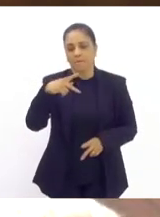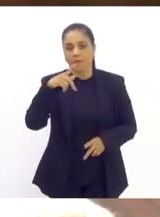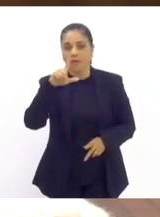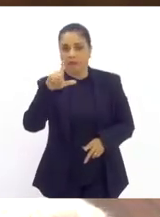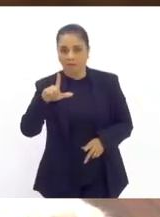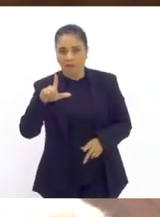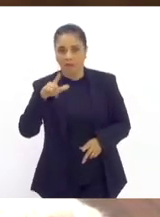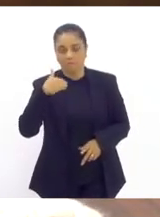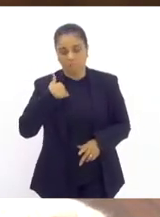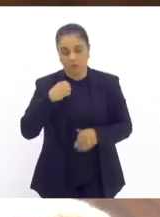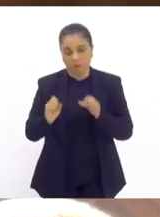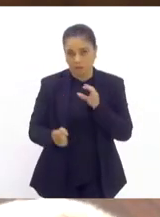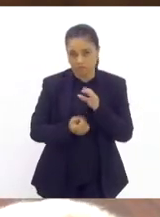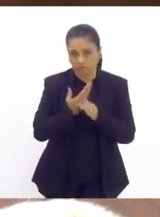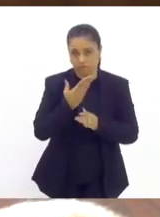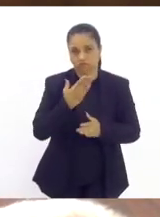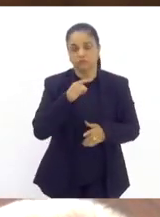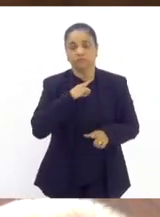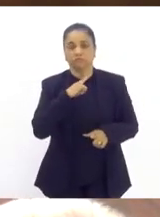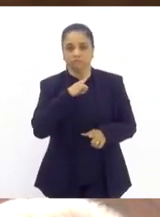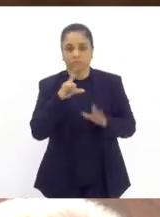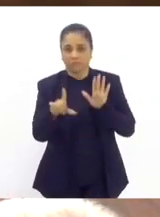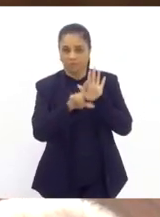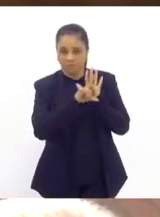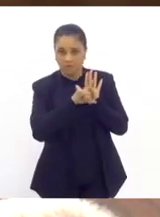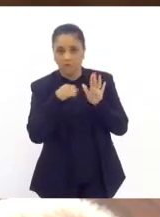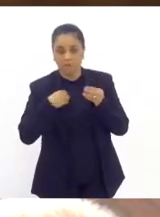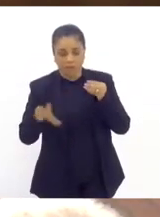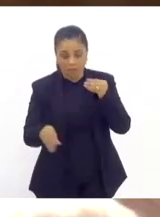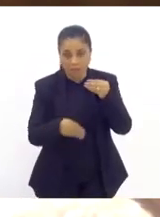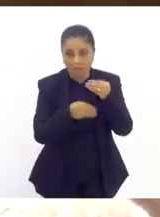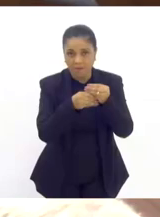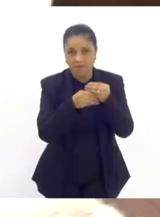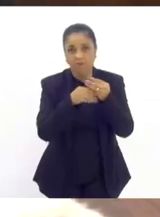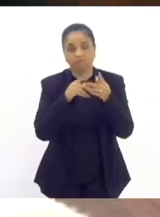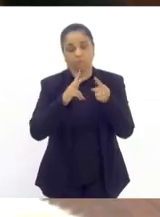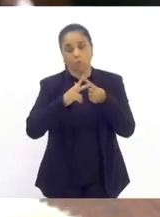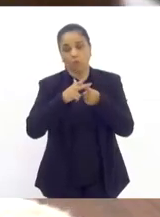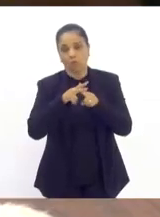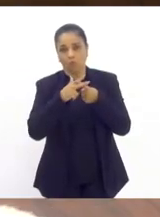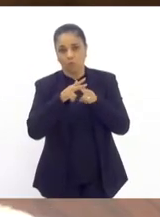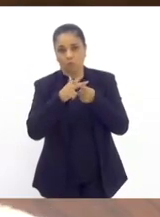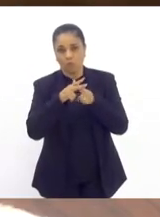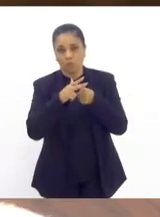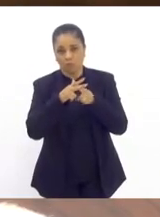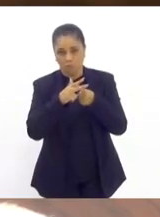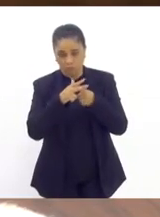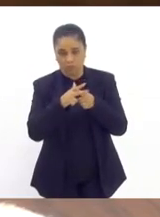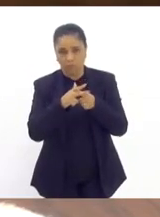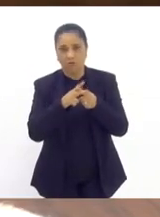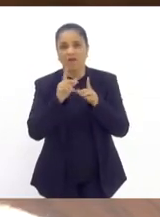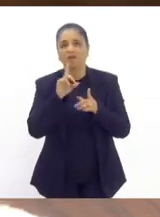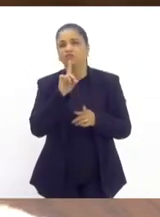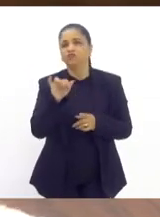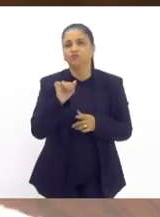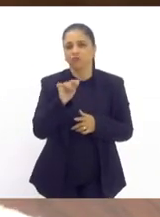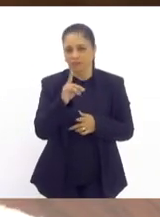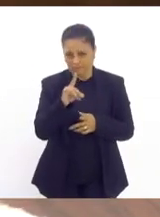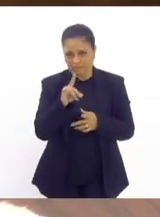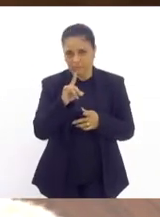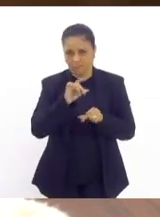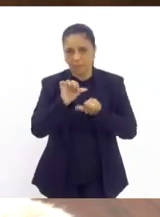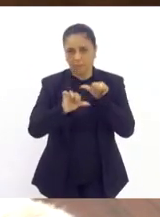a única emenda que lá existia é a minha fazenda essa correção apenas formal com relação a data e eu queria